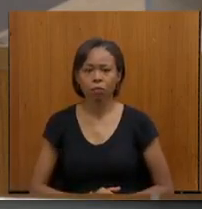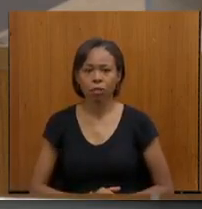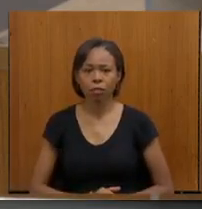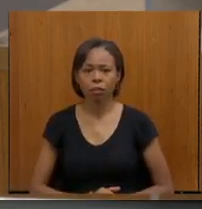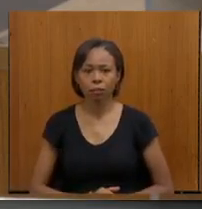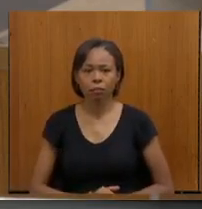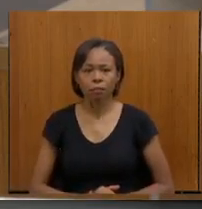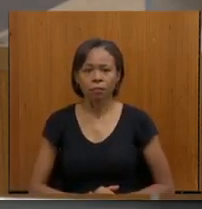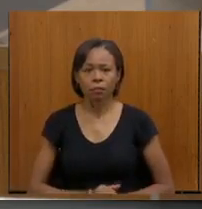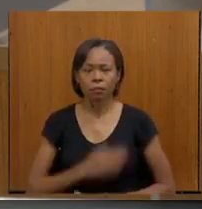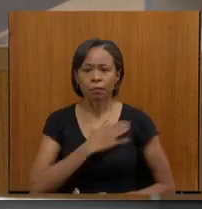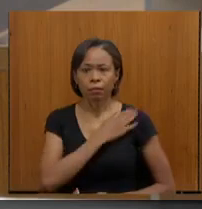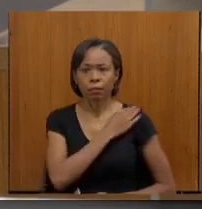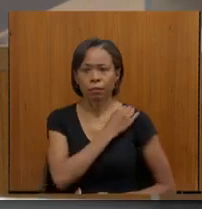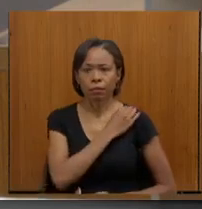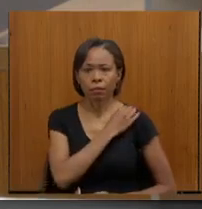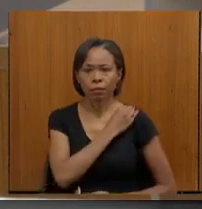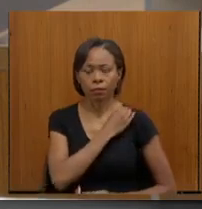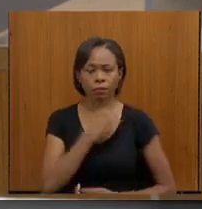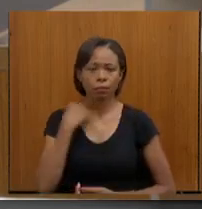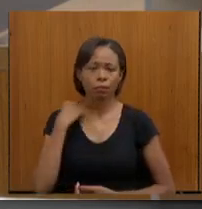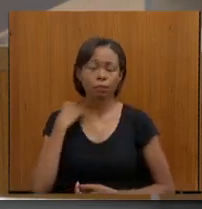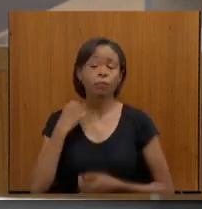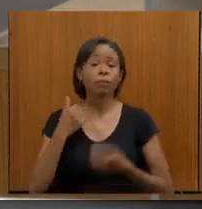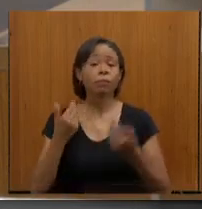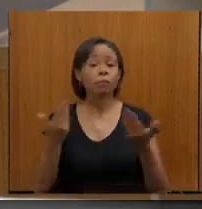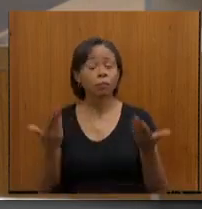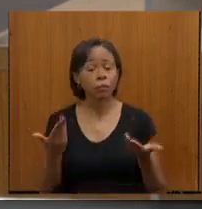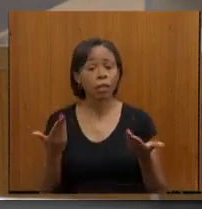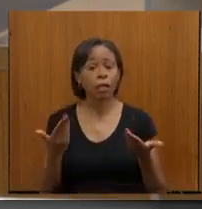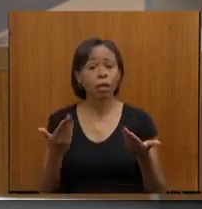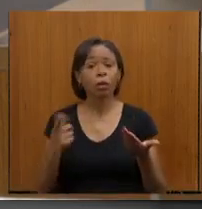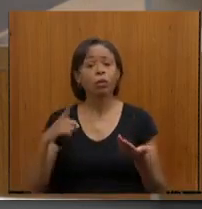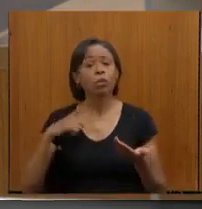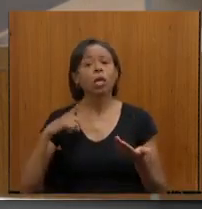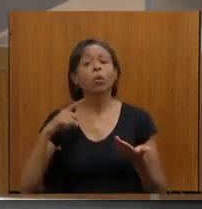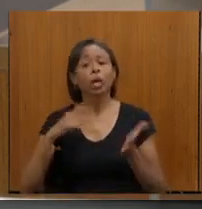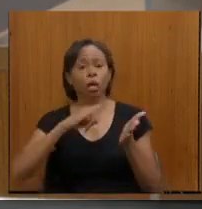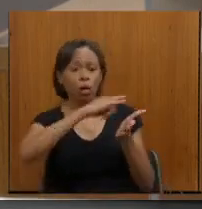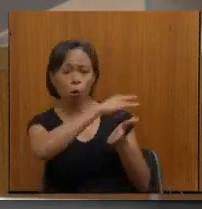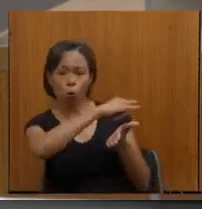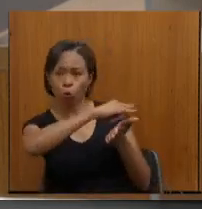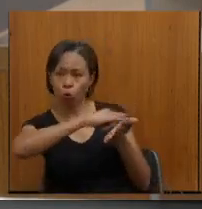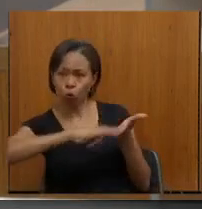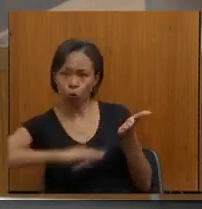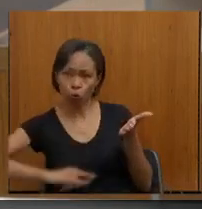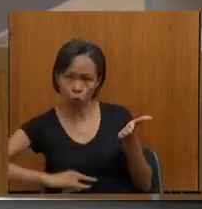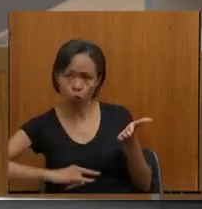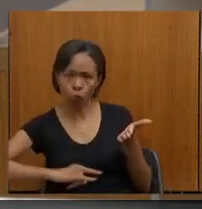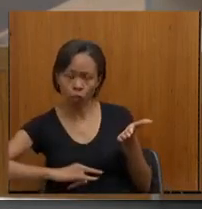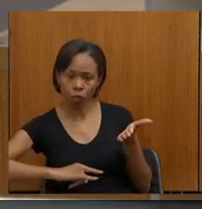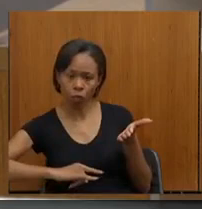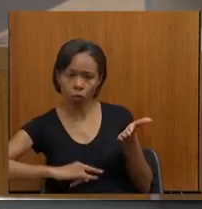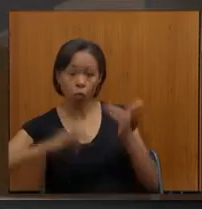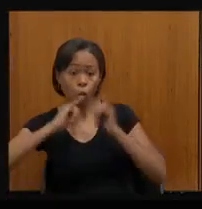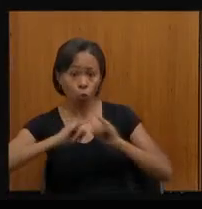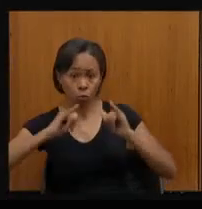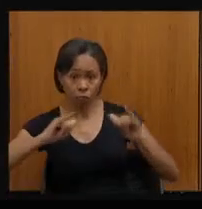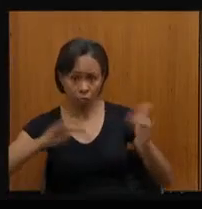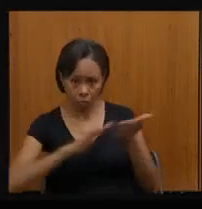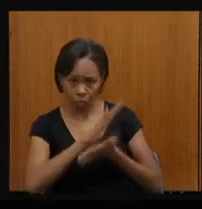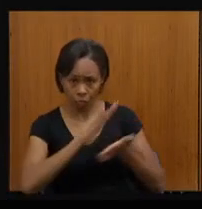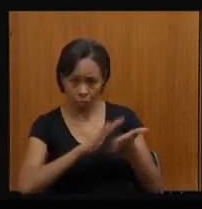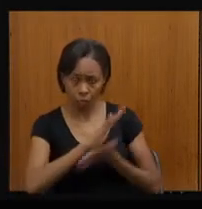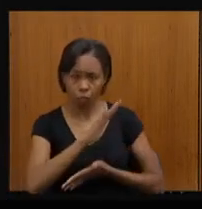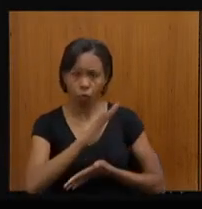e faz um Oi e aí nós chegamos finalmente no documento que foi publicado pelo Ministério de Minas e energia em